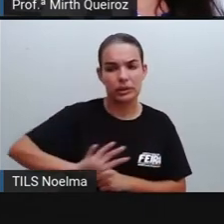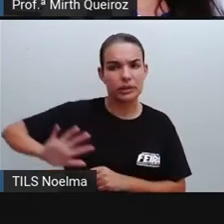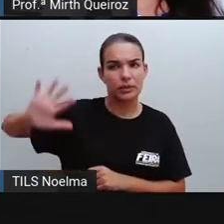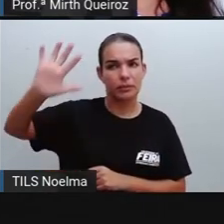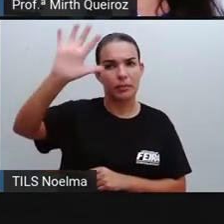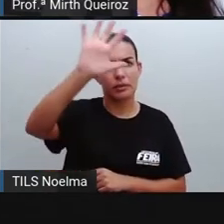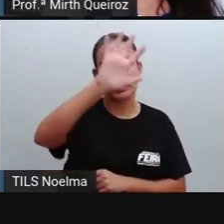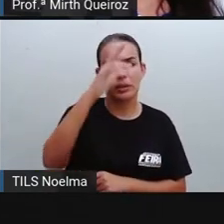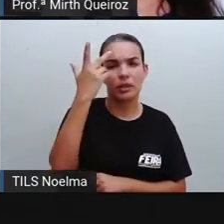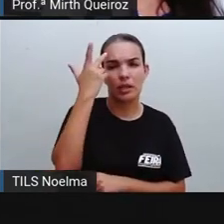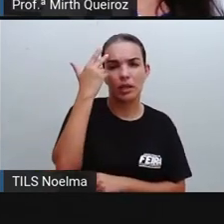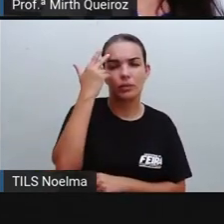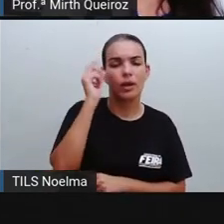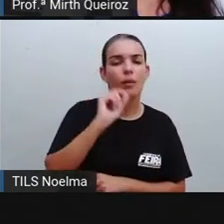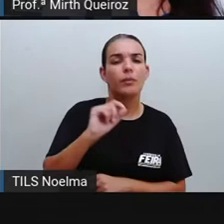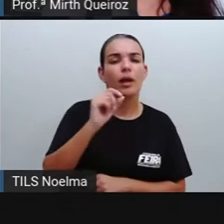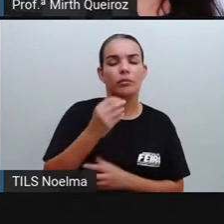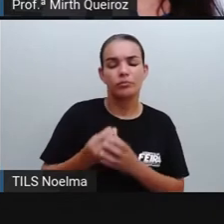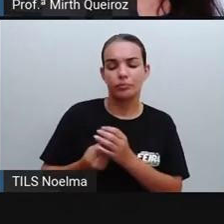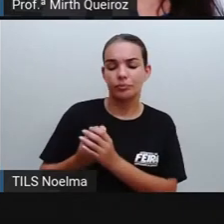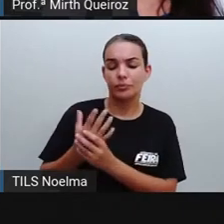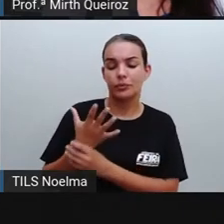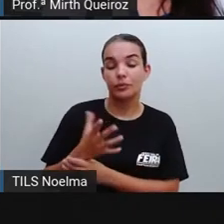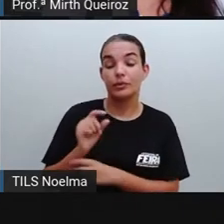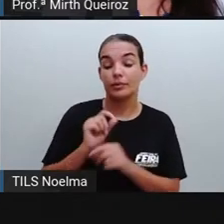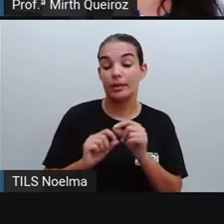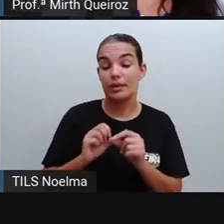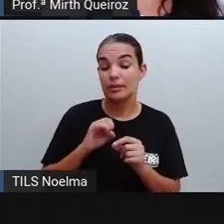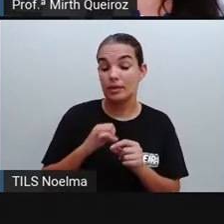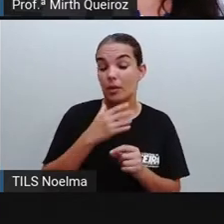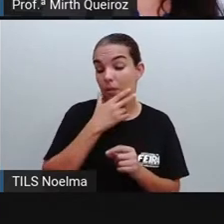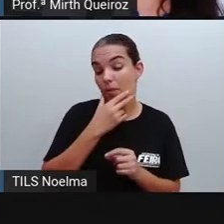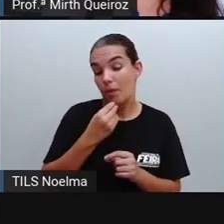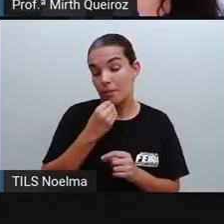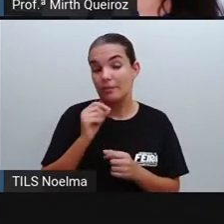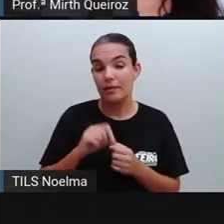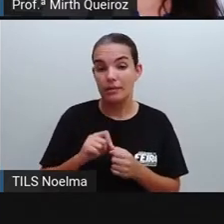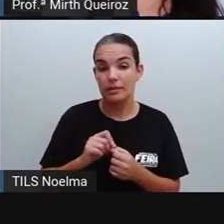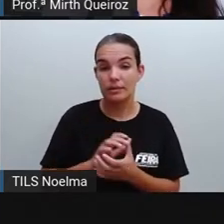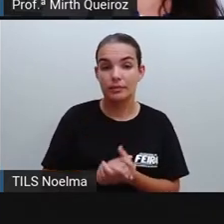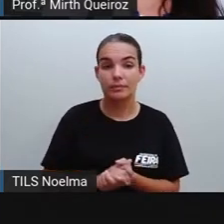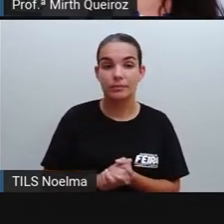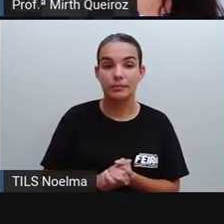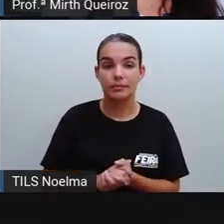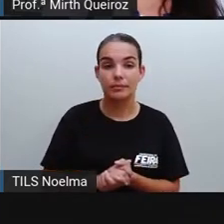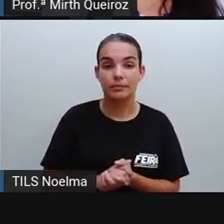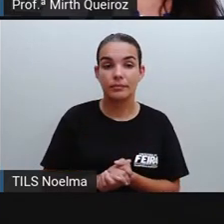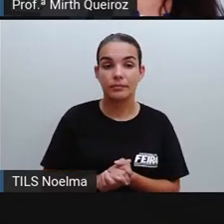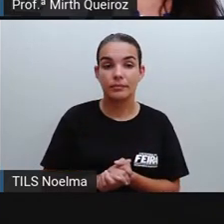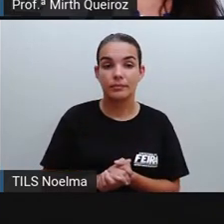são aqueles elementos que surgem a partir da intervenção do homem.